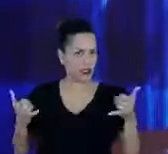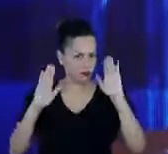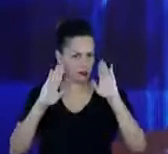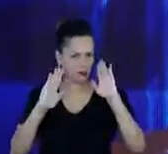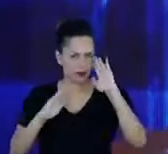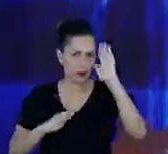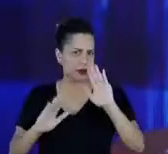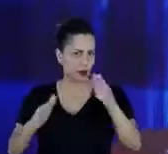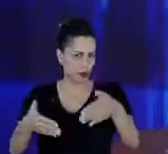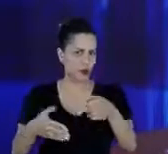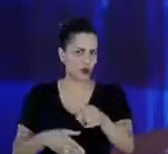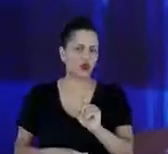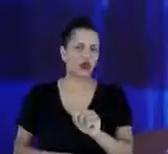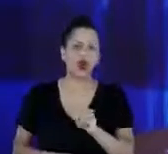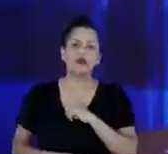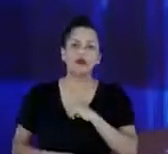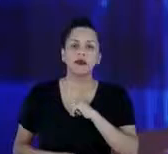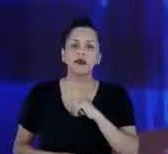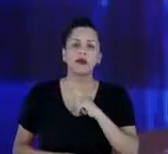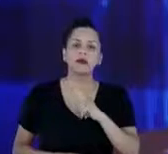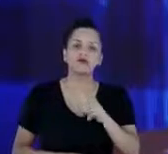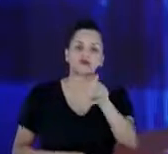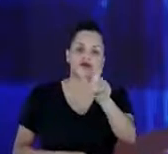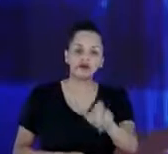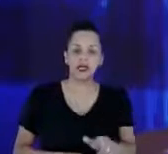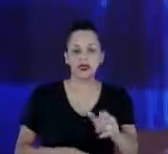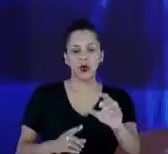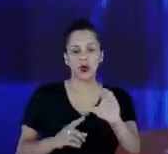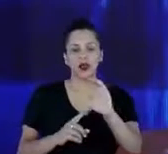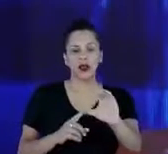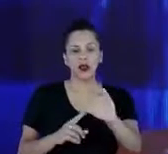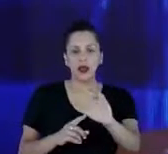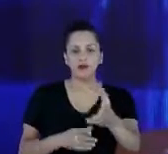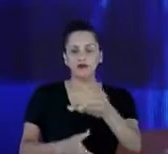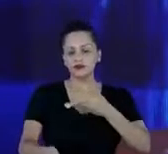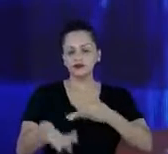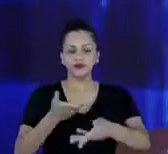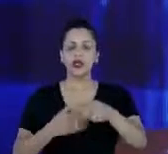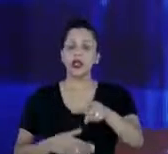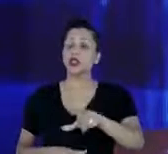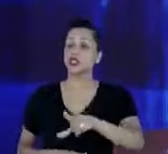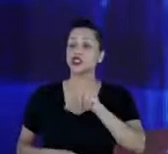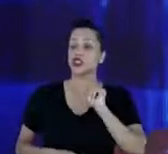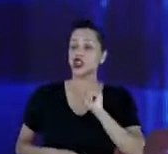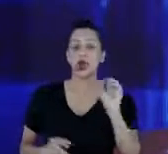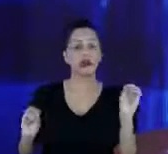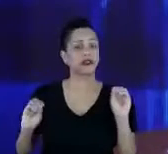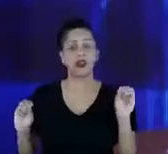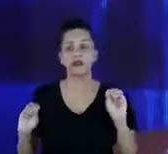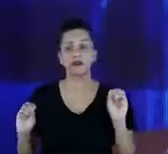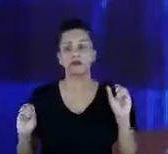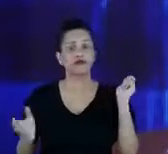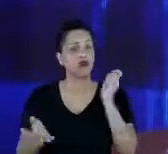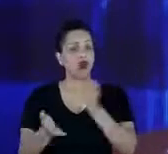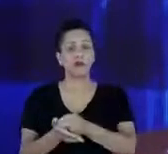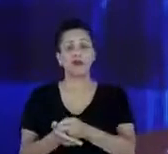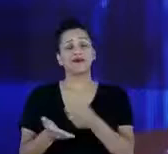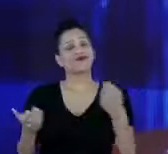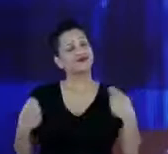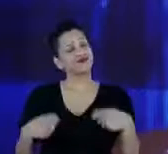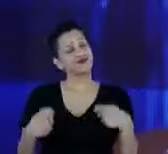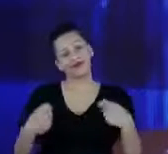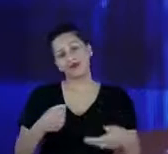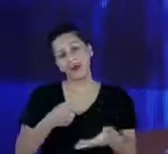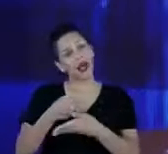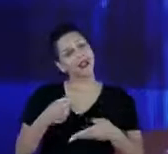em que a gente tem essa relação com o consumidor em que ele não colhe exatamente fazer essa compra de energia elétrica energia elétrica é um bem essencial